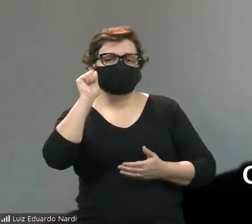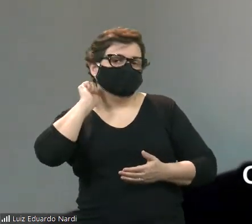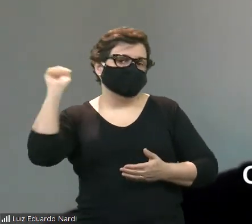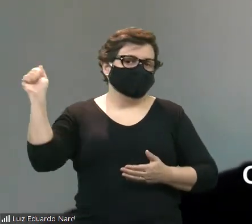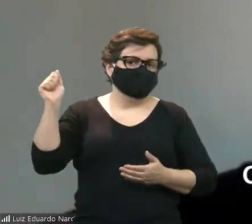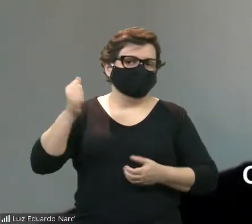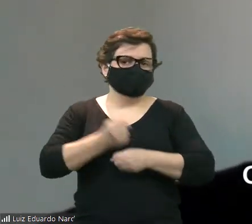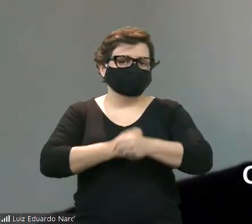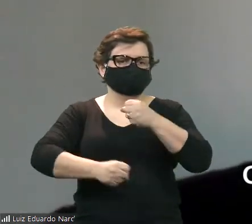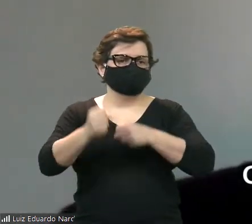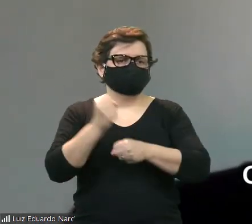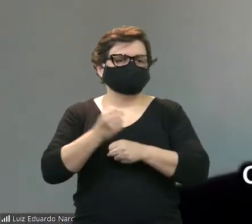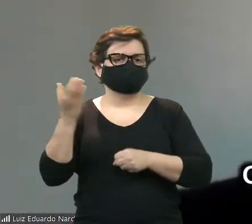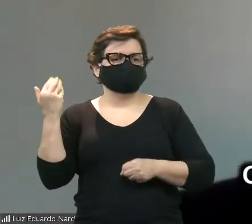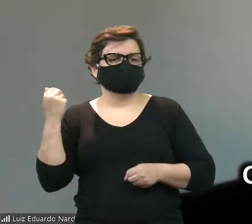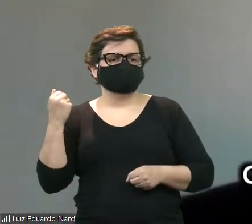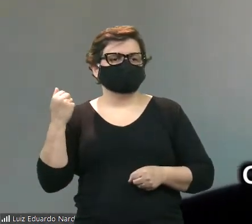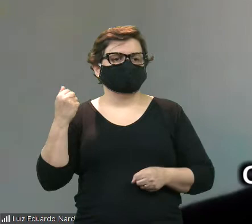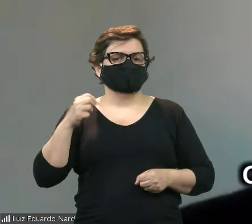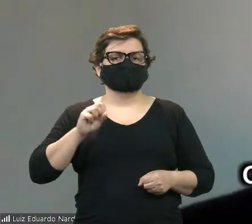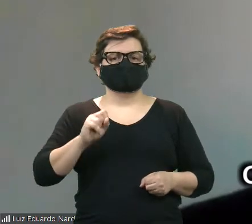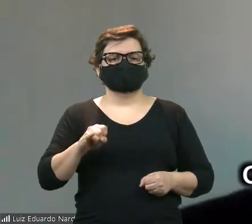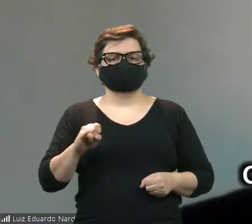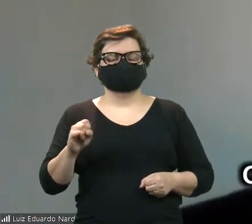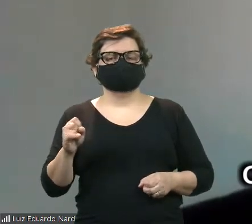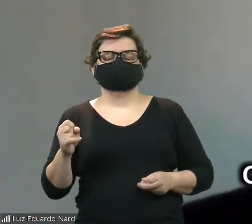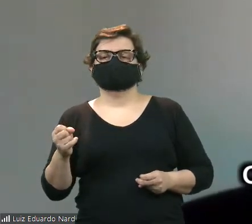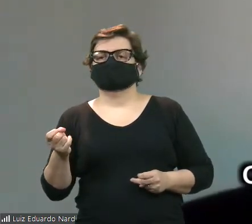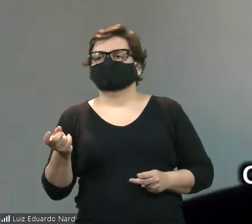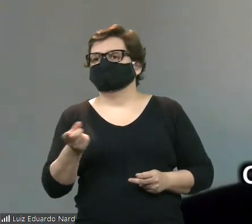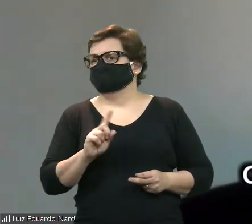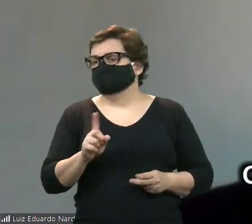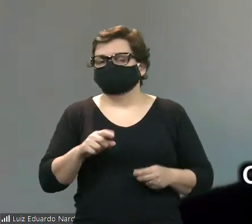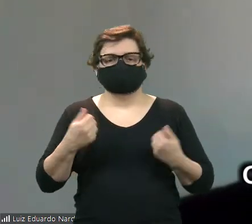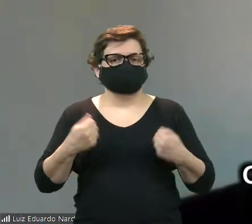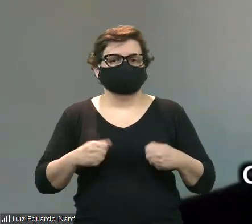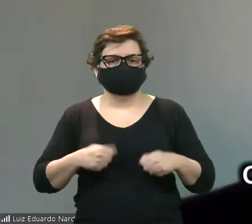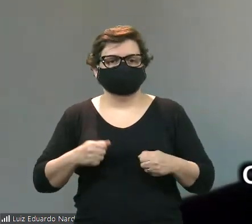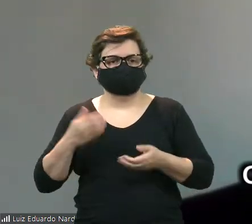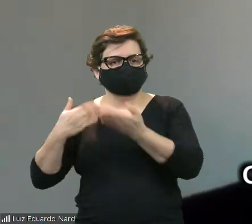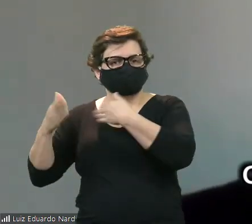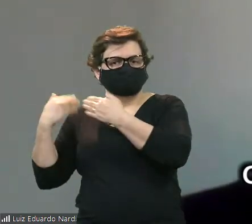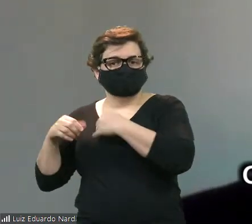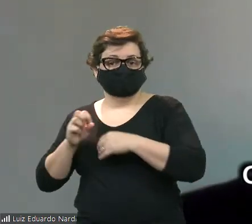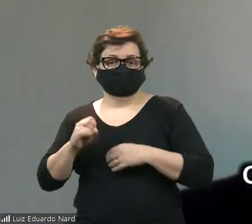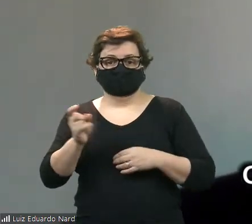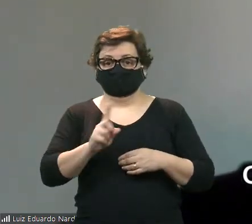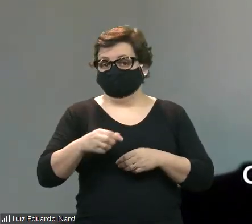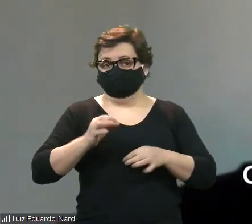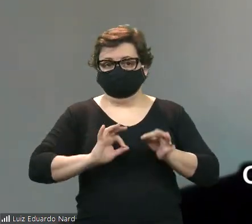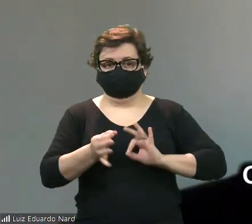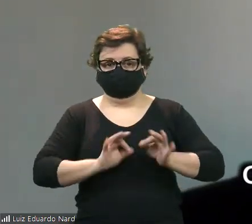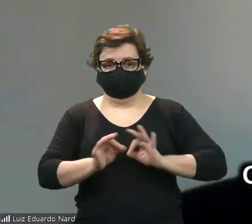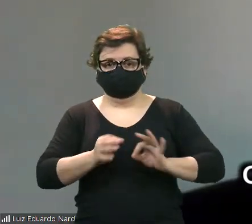passado. Se não era necessário, se não é um projeto que realmente